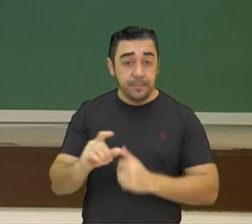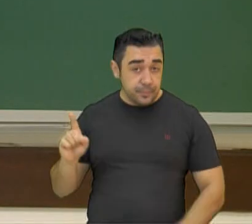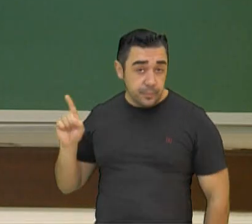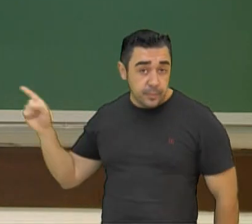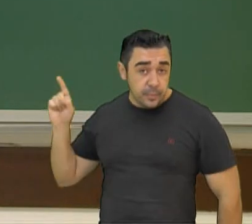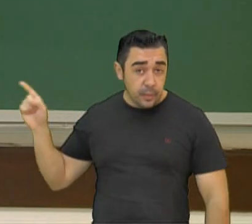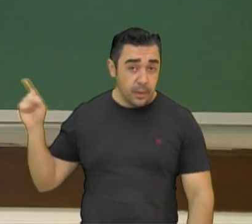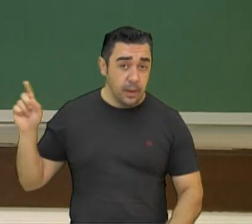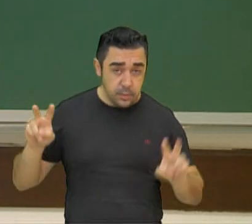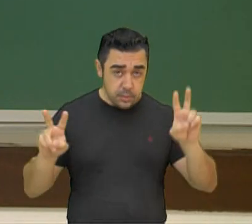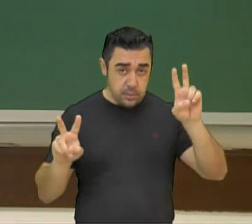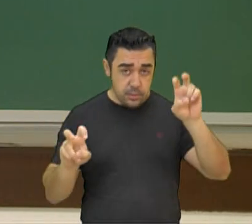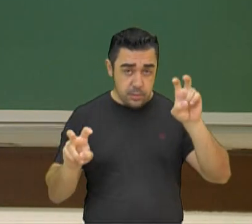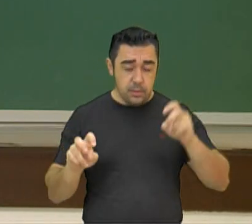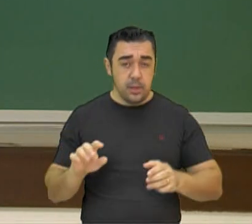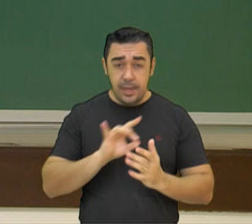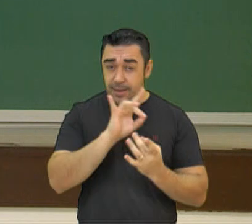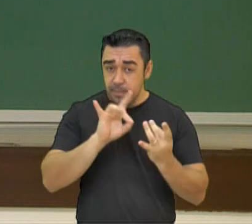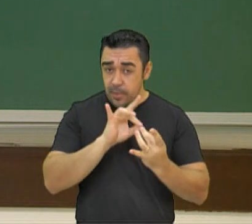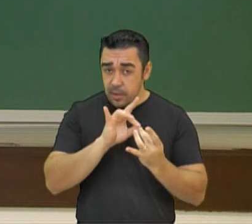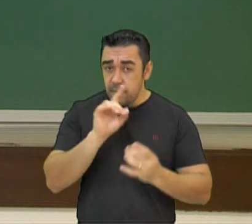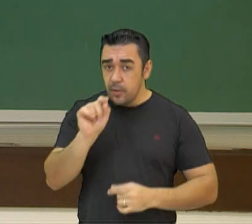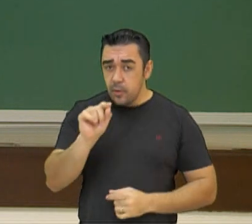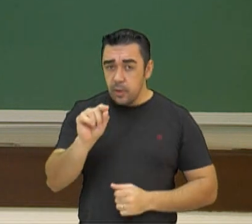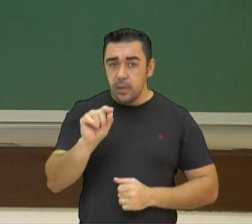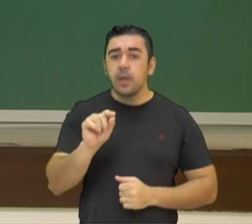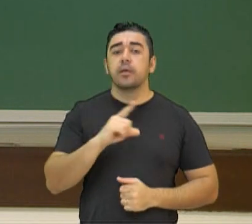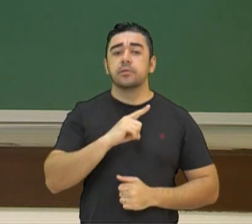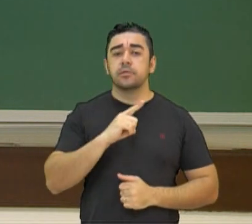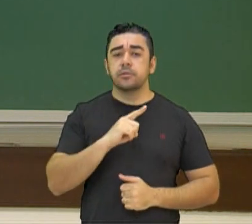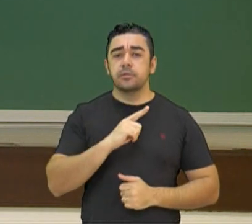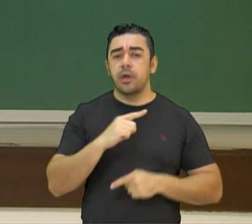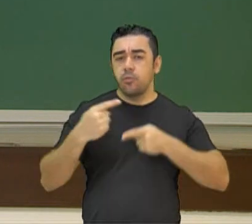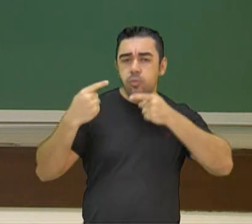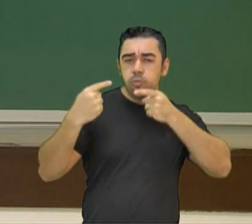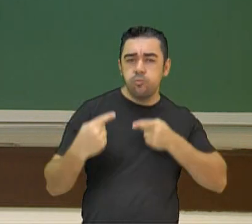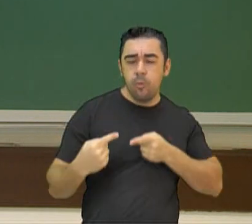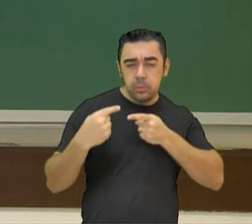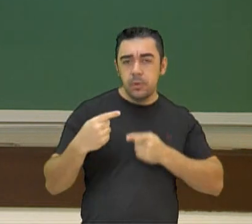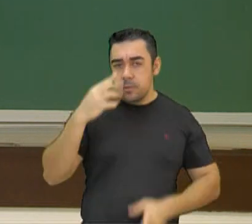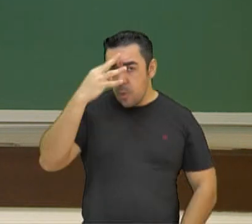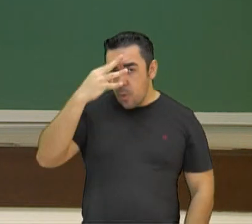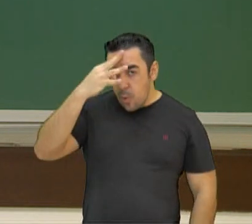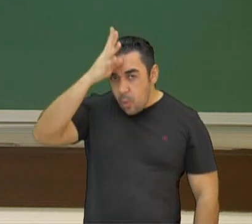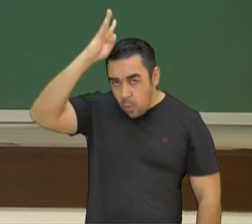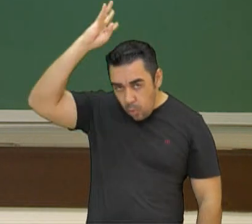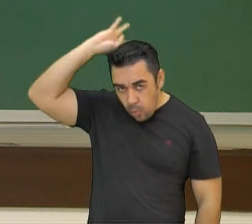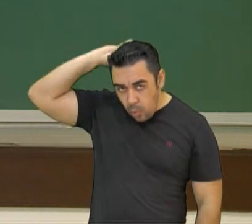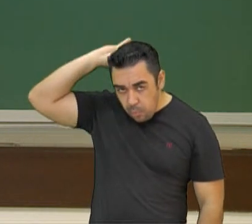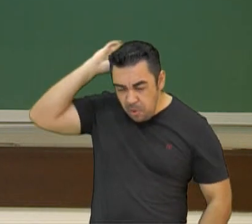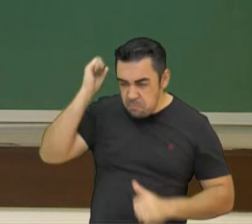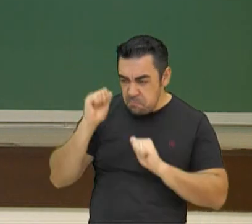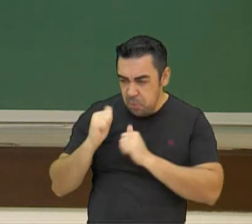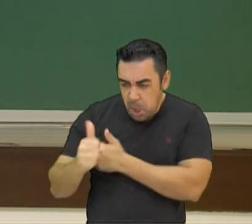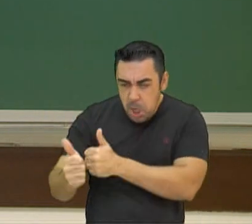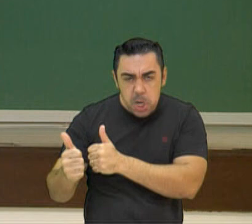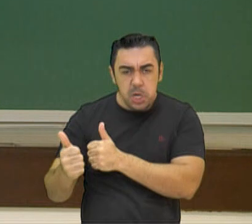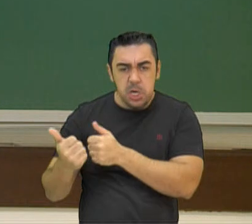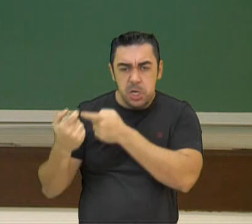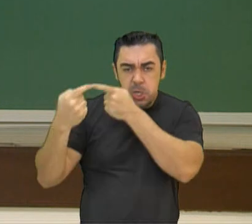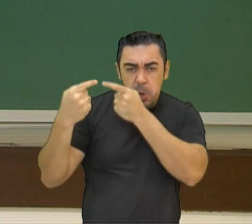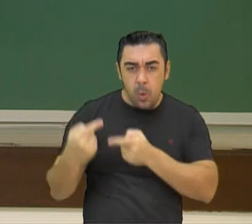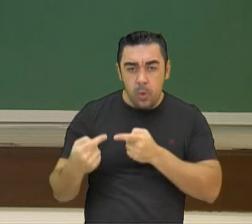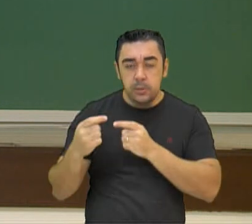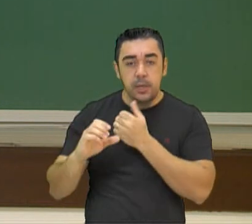está falando bem específico da perseguição do Império Romano. E nesse período, coincide um tanto ali